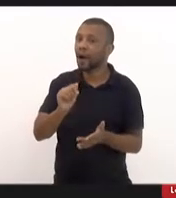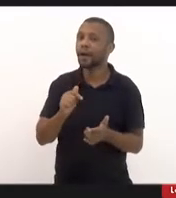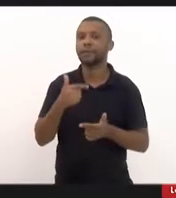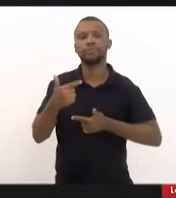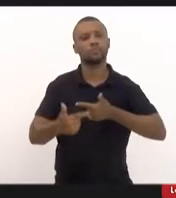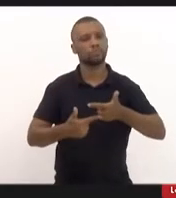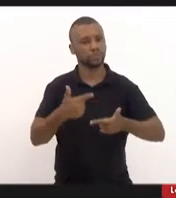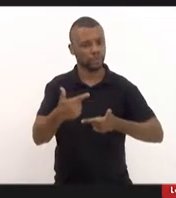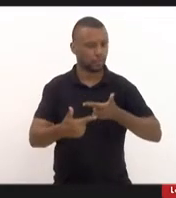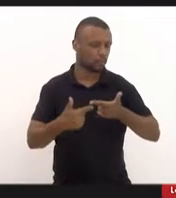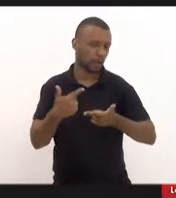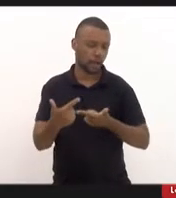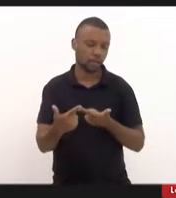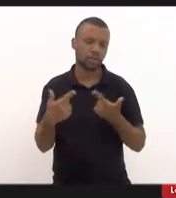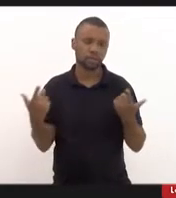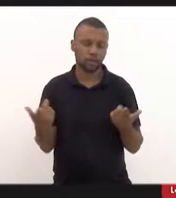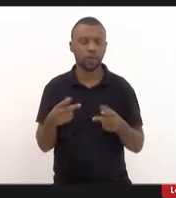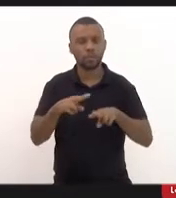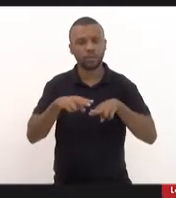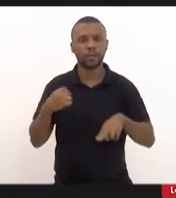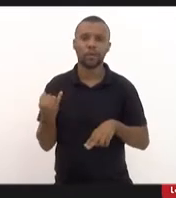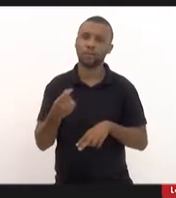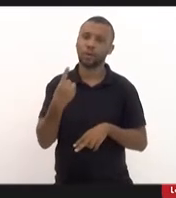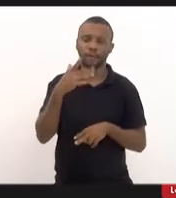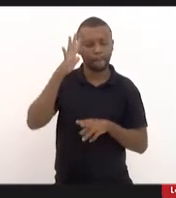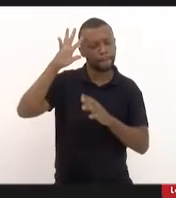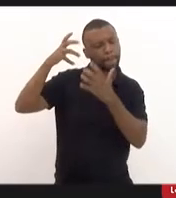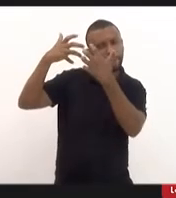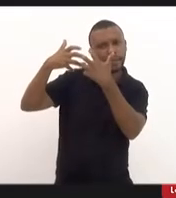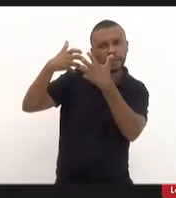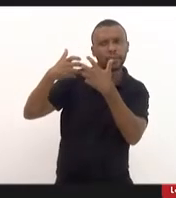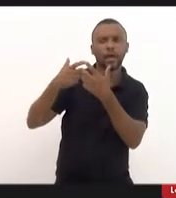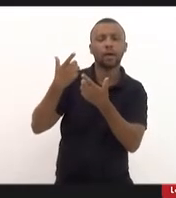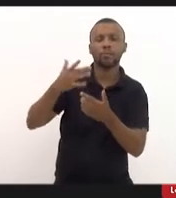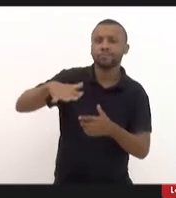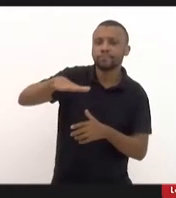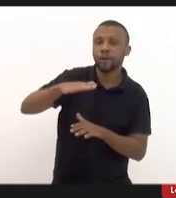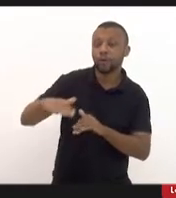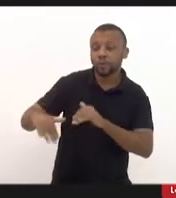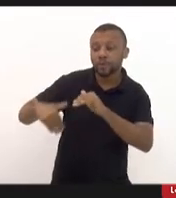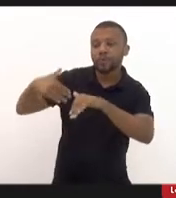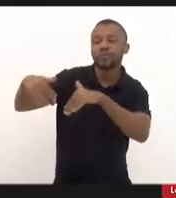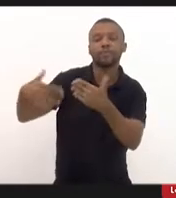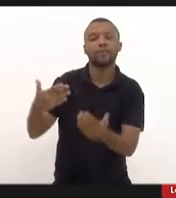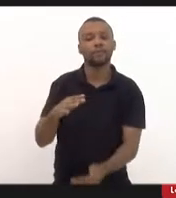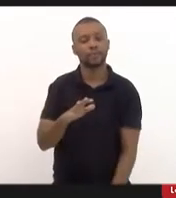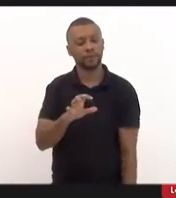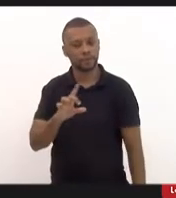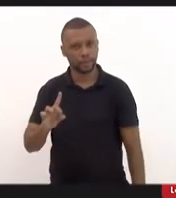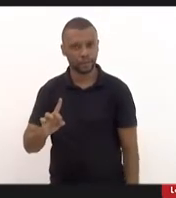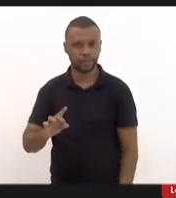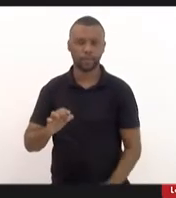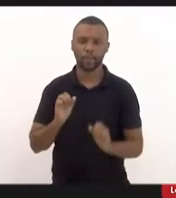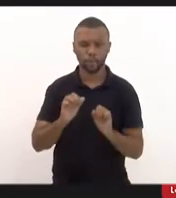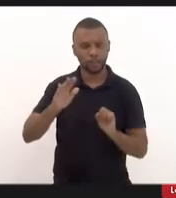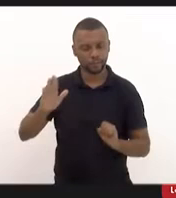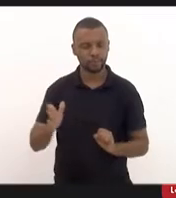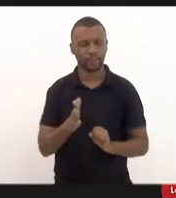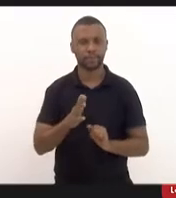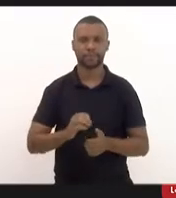gente tem que pensar isso para a nossa periferia metropolitana e Baixada Fluminense. Pode ir. Essas aí são tabelas que a gente tem